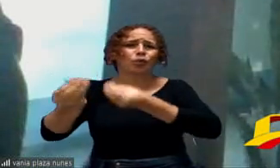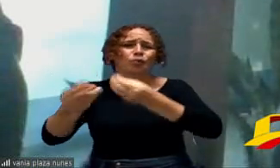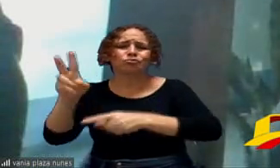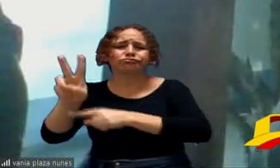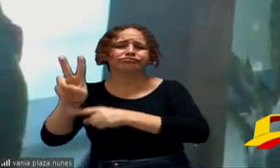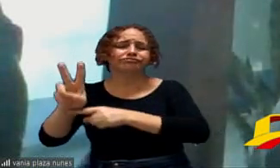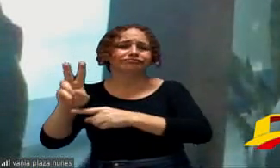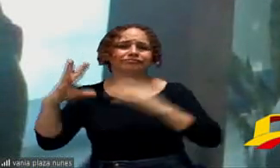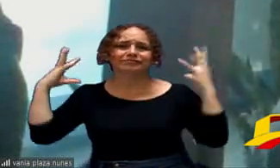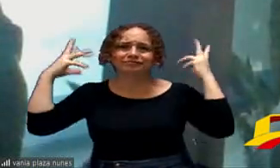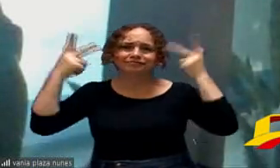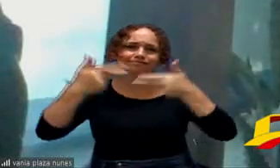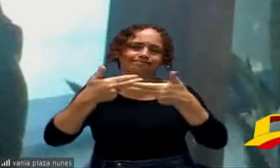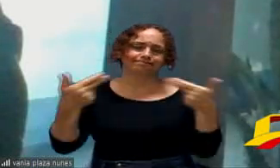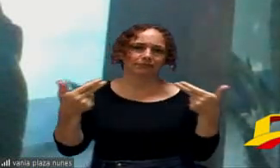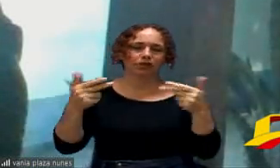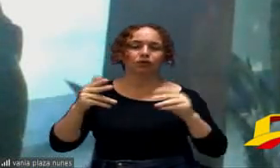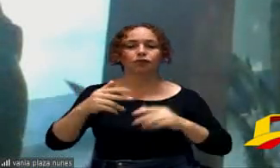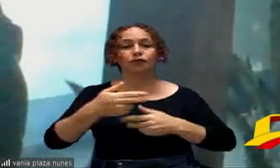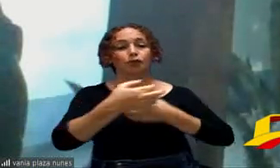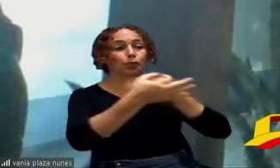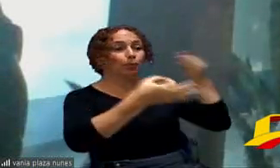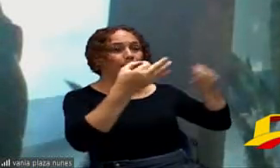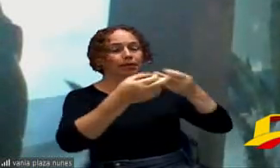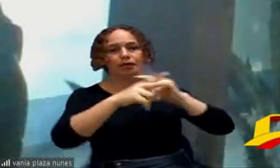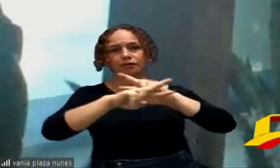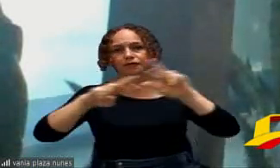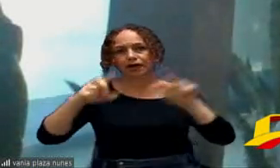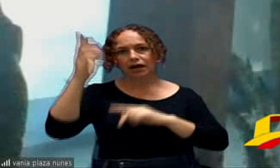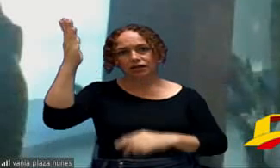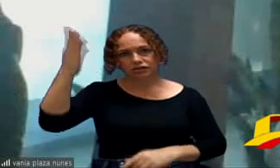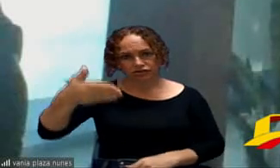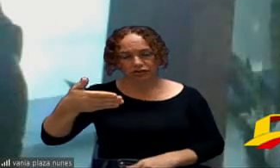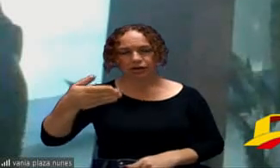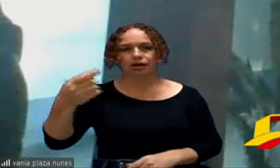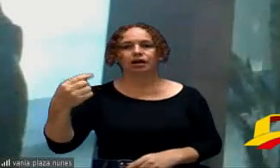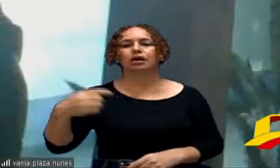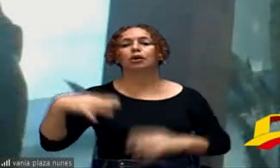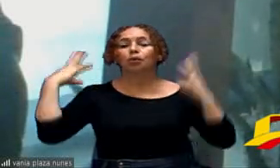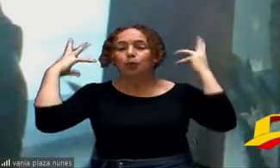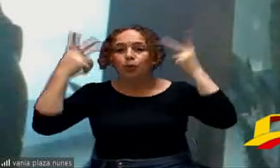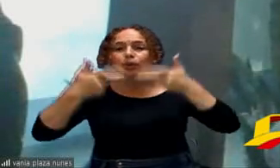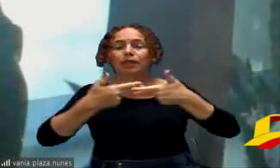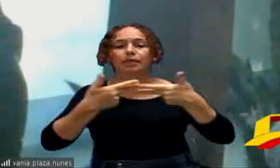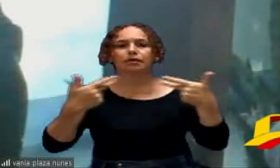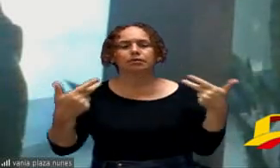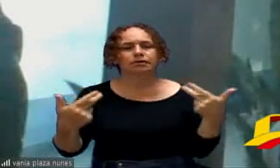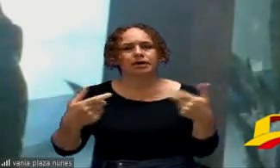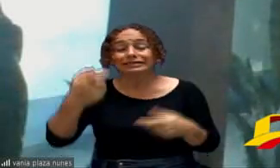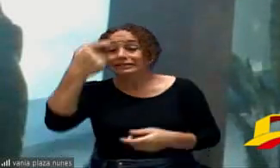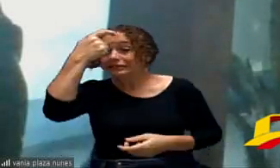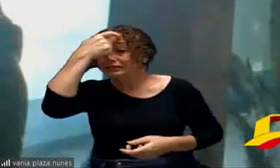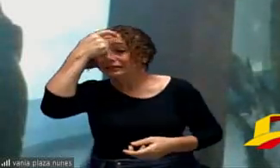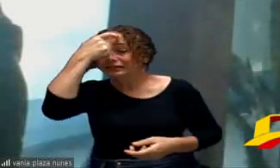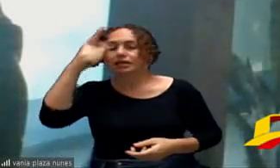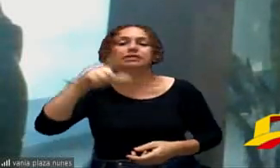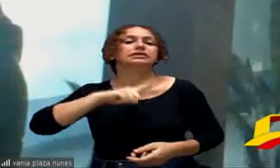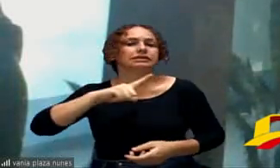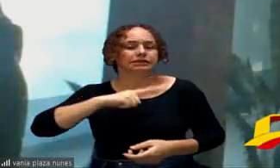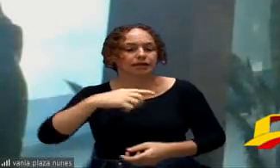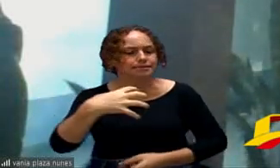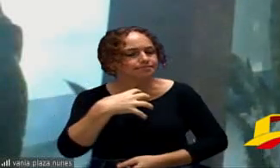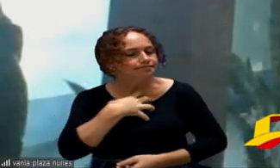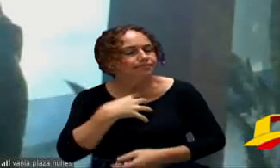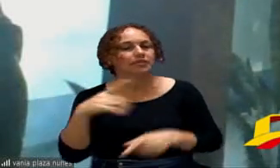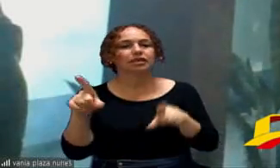várias pessoas já disseram aqui, os animais são seres sencientes, eles têm capacidade de ter sentimentos positivos e